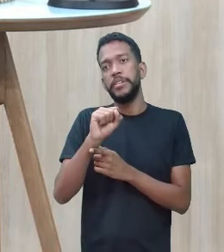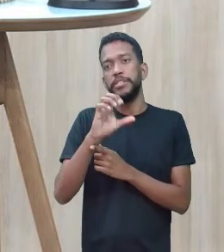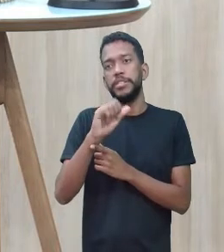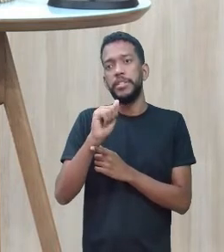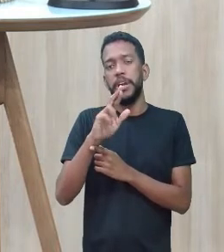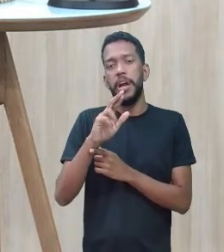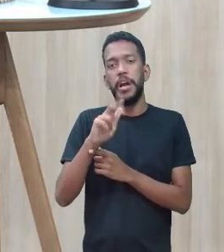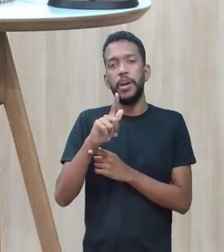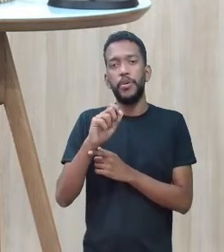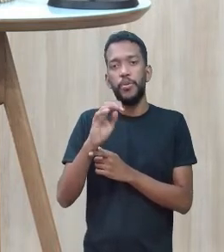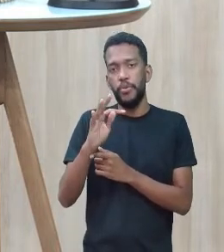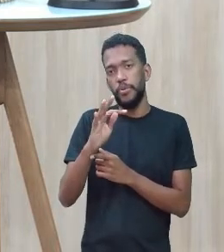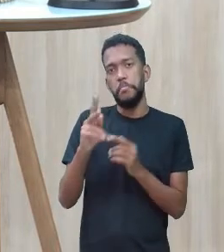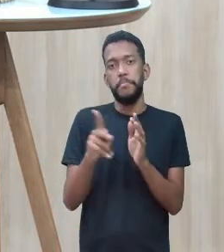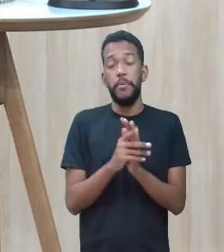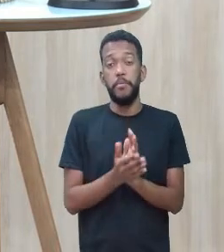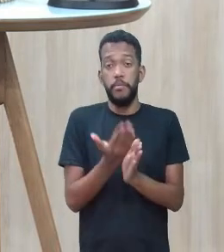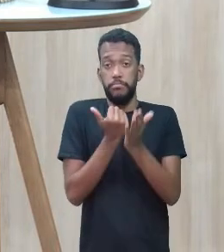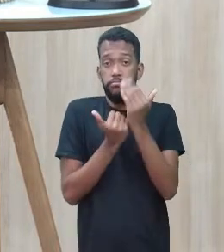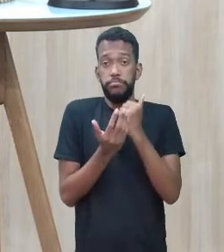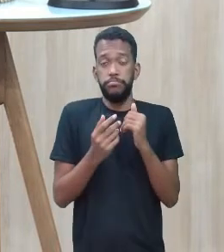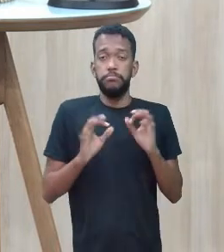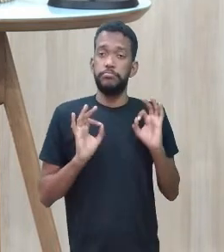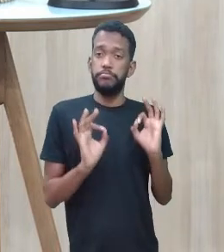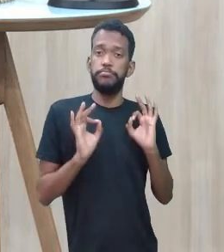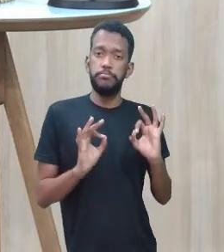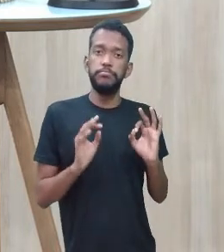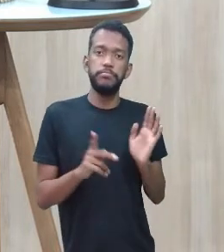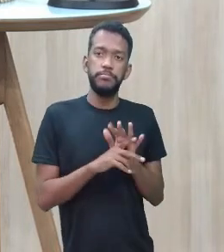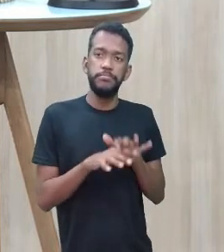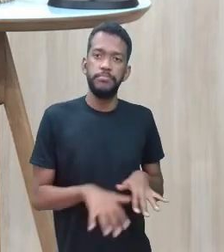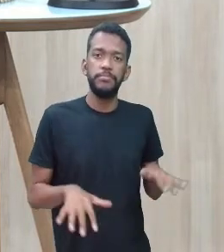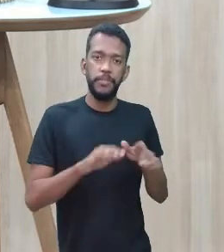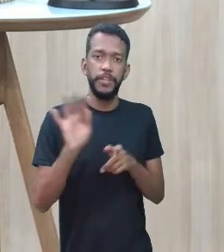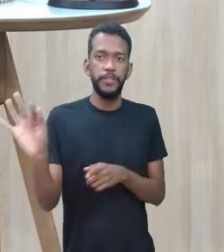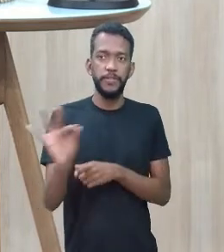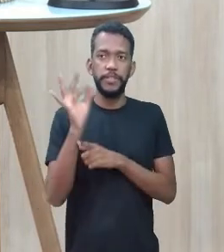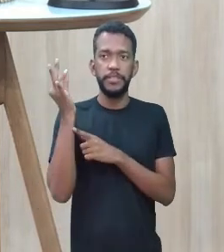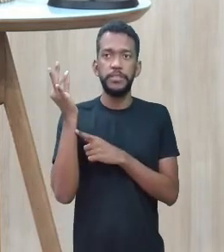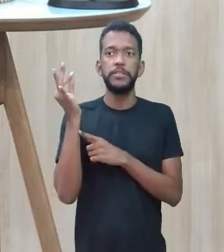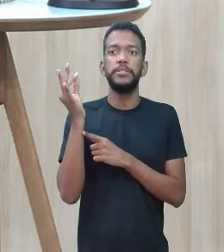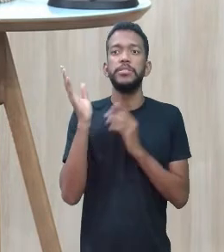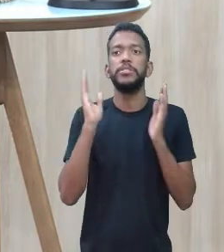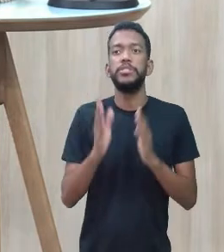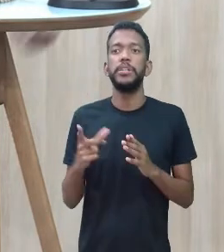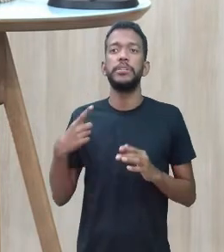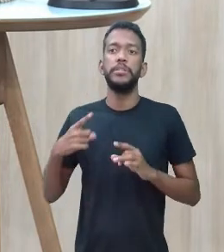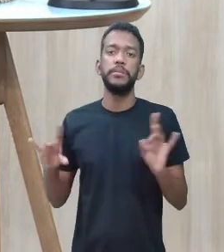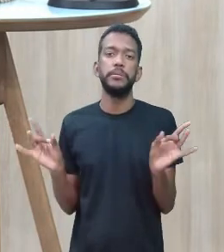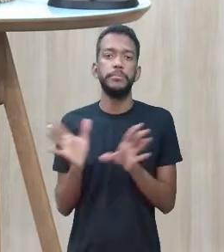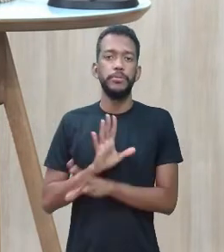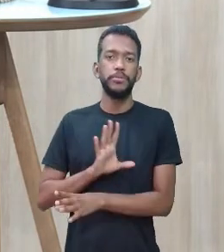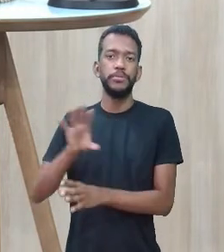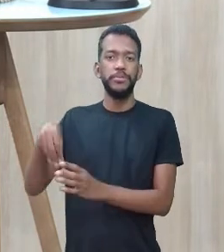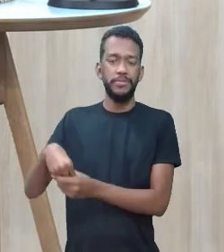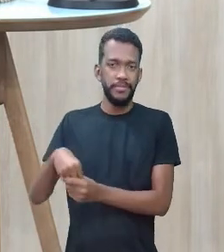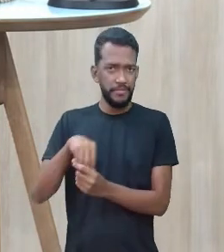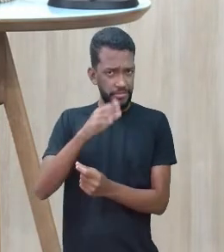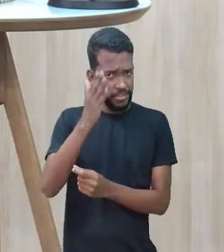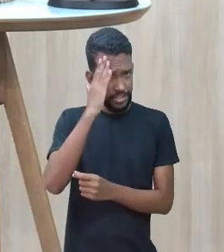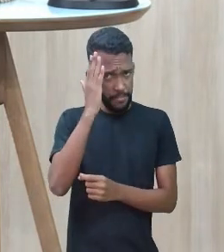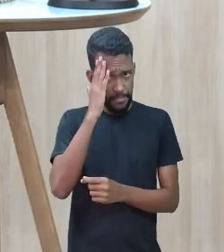caramujo famoso dos grandes restaurantes, principalmente da culinária francesa, faz parte aí de alguns restaurantes. Vocês